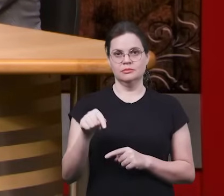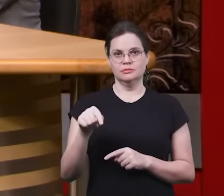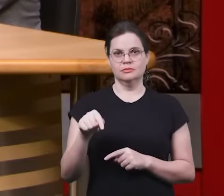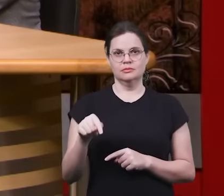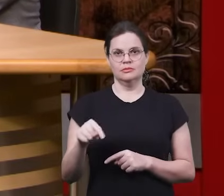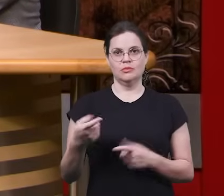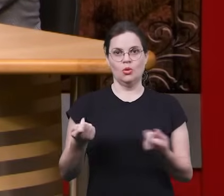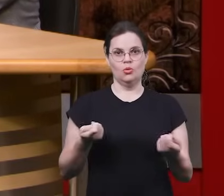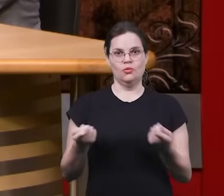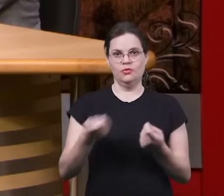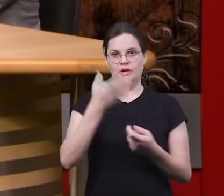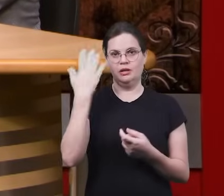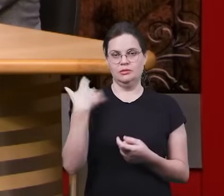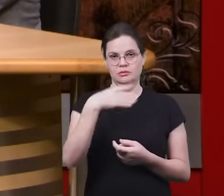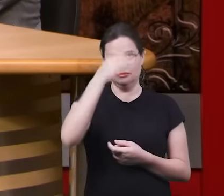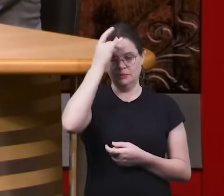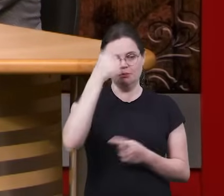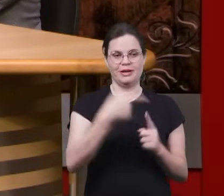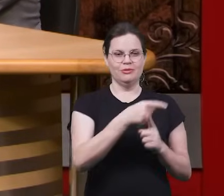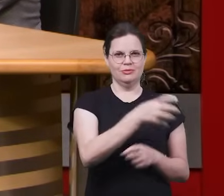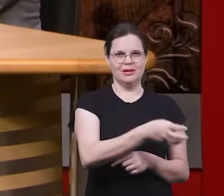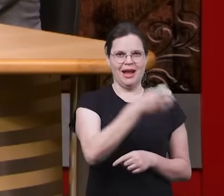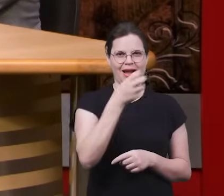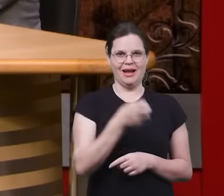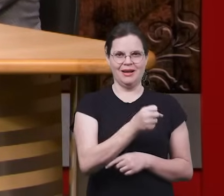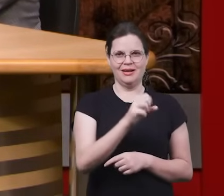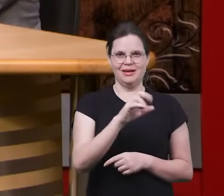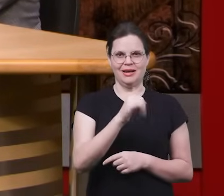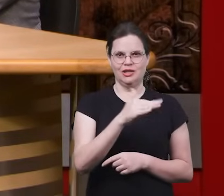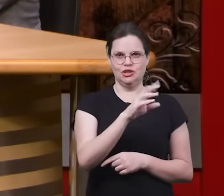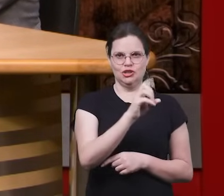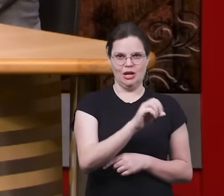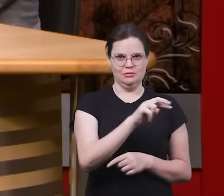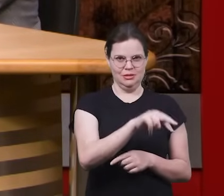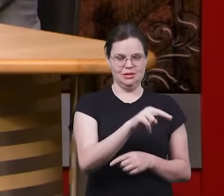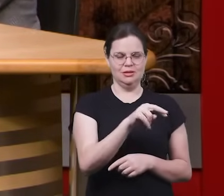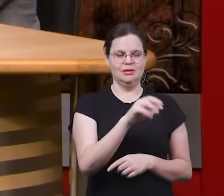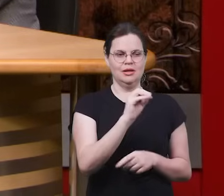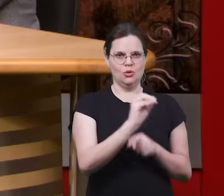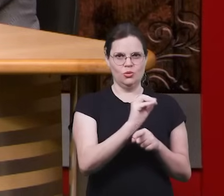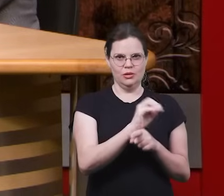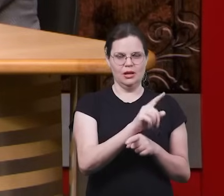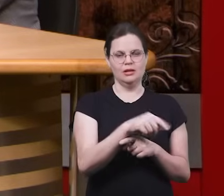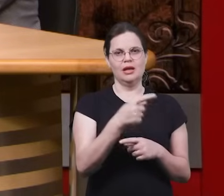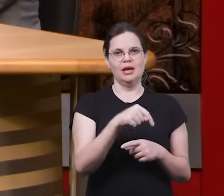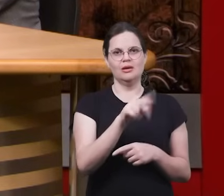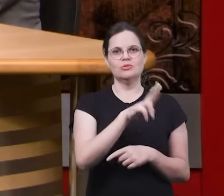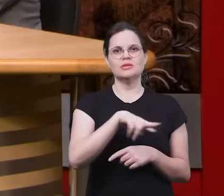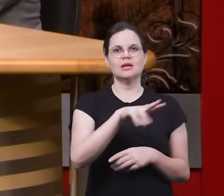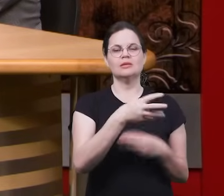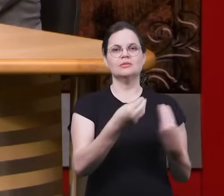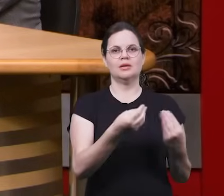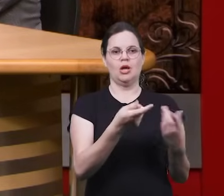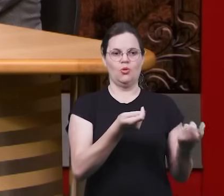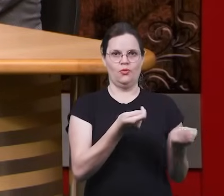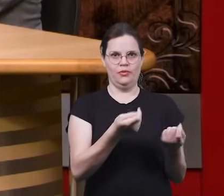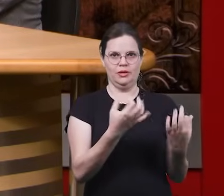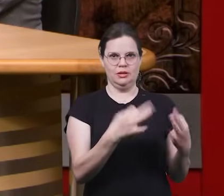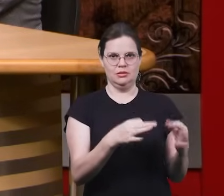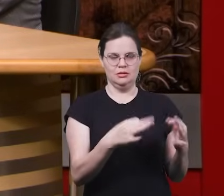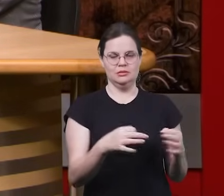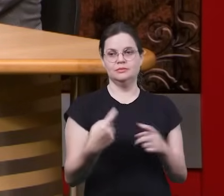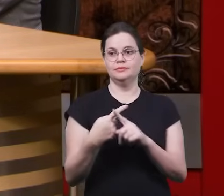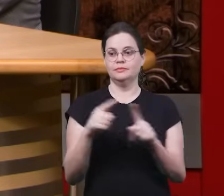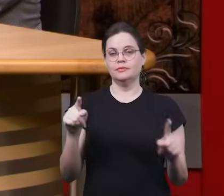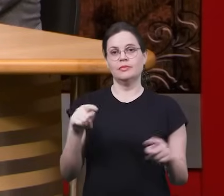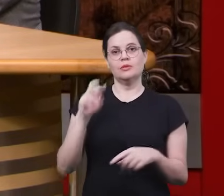É o governo do Espírito. O cajado ali é o governo do Espírito, o instrumento que o